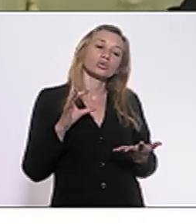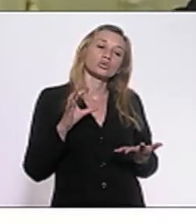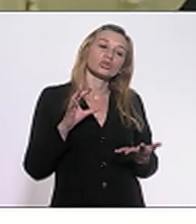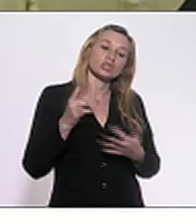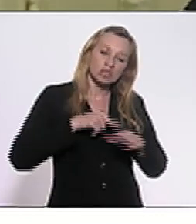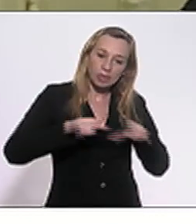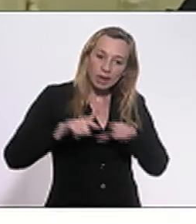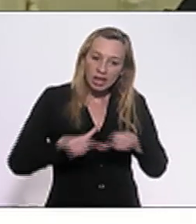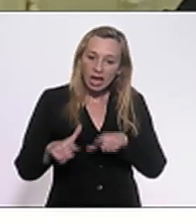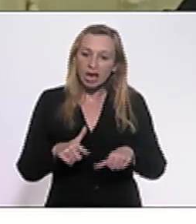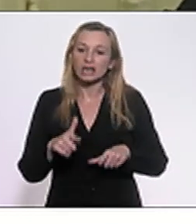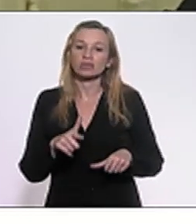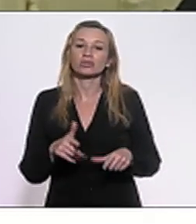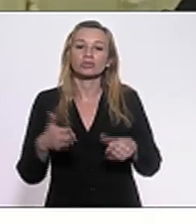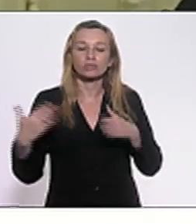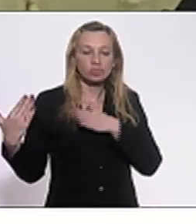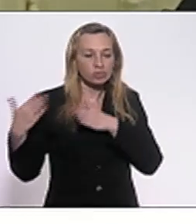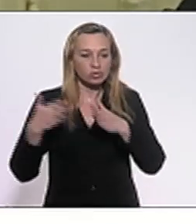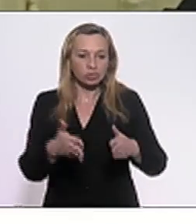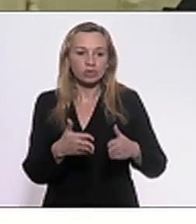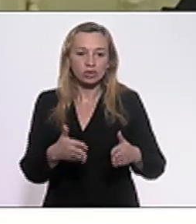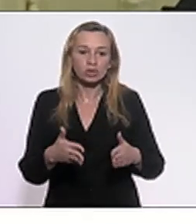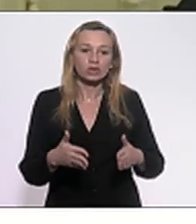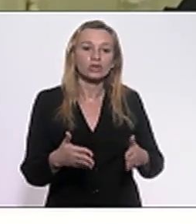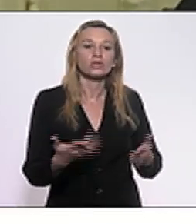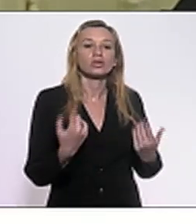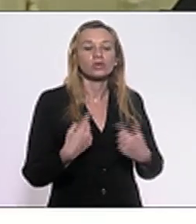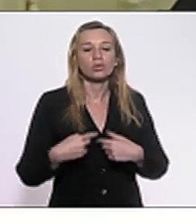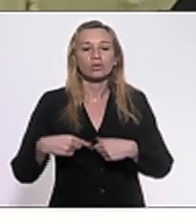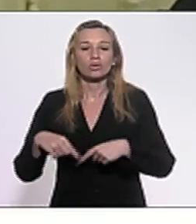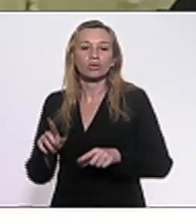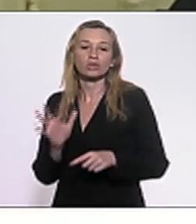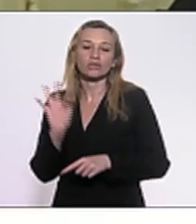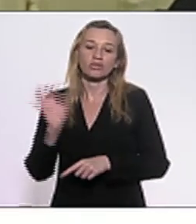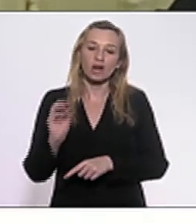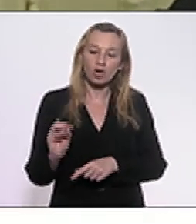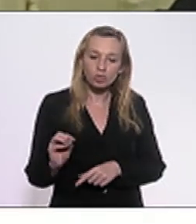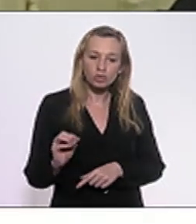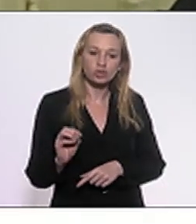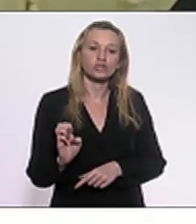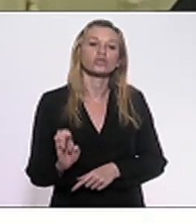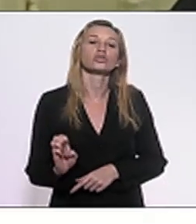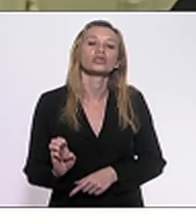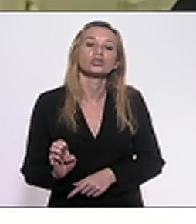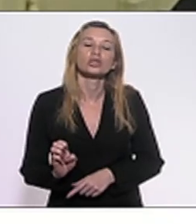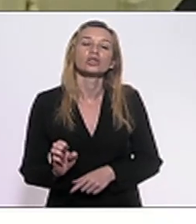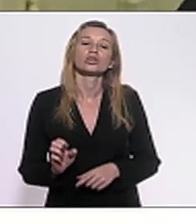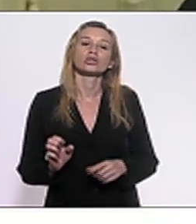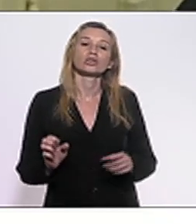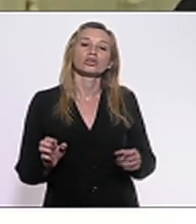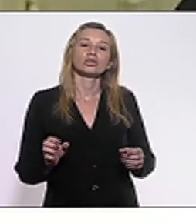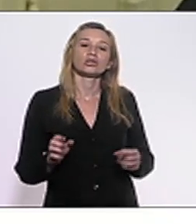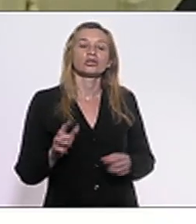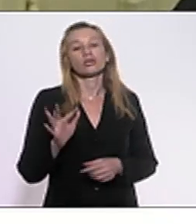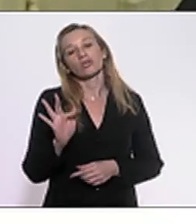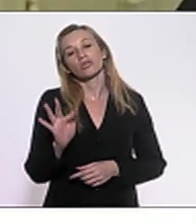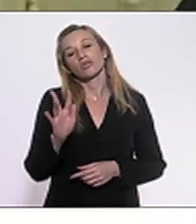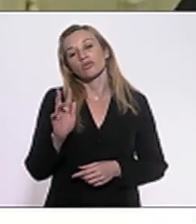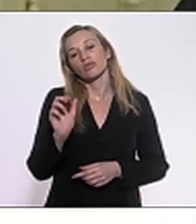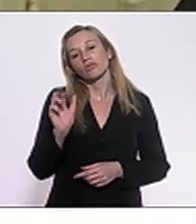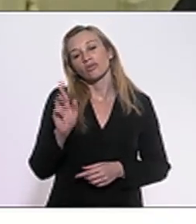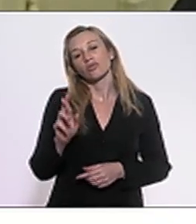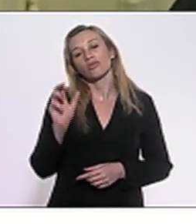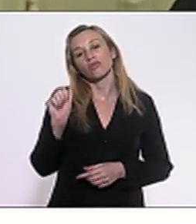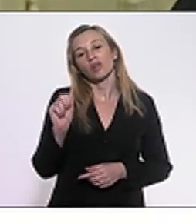trabalhado bastante nessa direção, de ações de combate à fraude estruturada. Isso hoje no curto prazo. Ações de fraude estruturada, elas